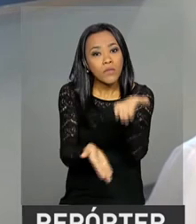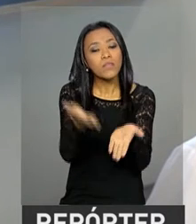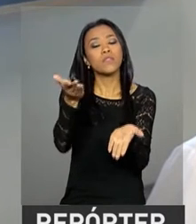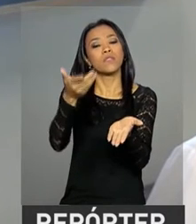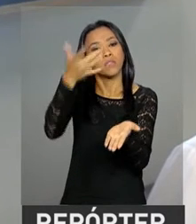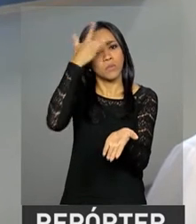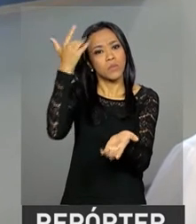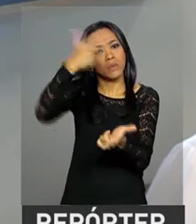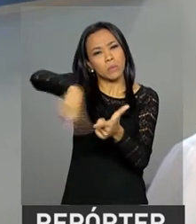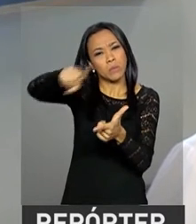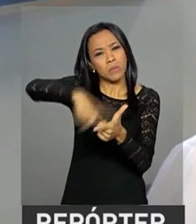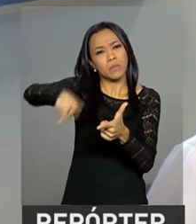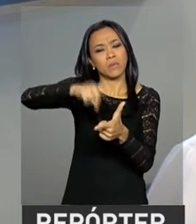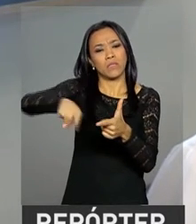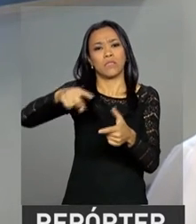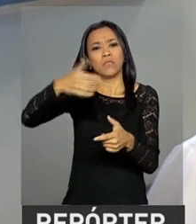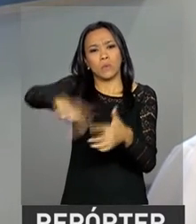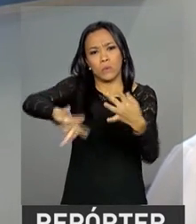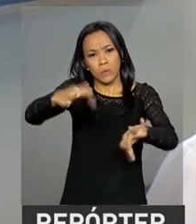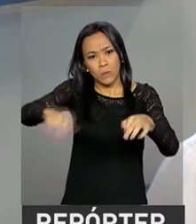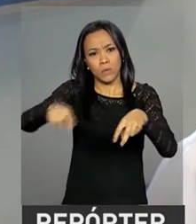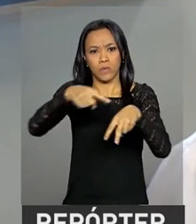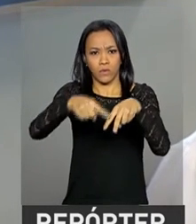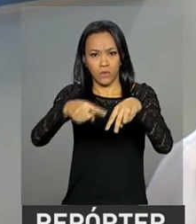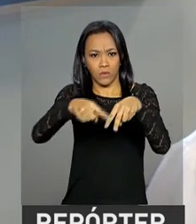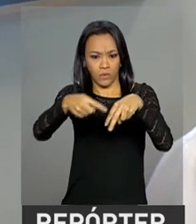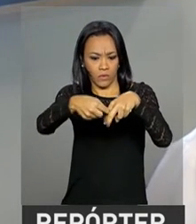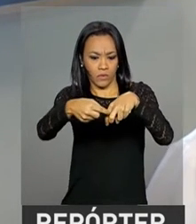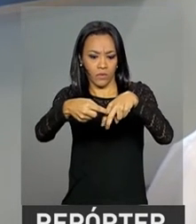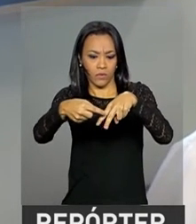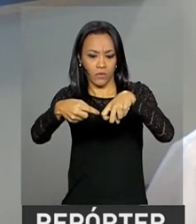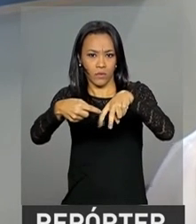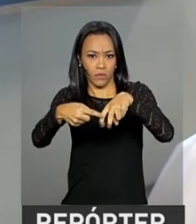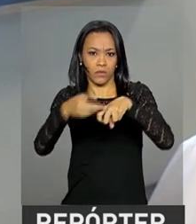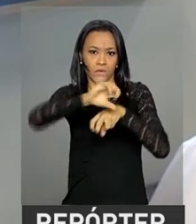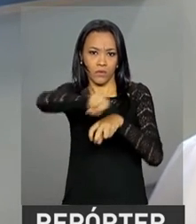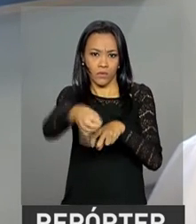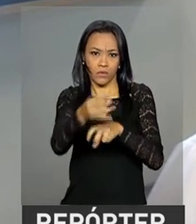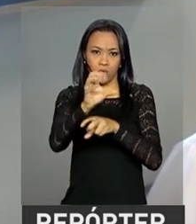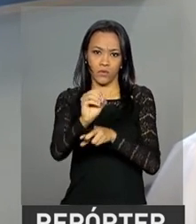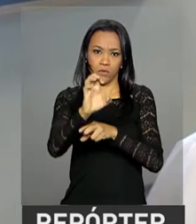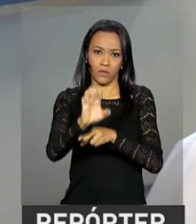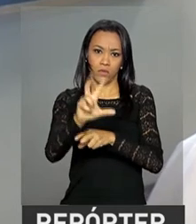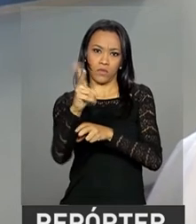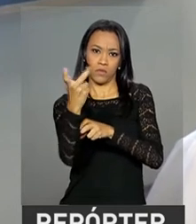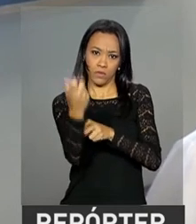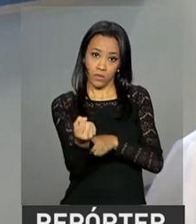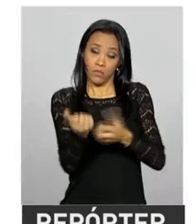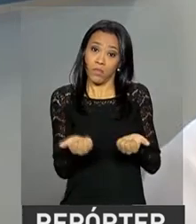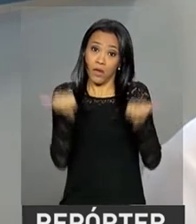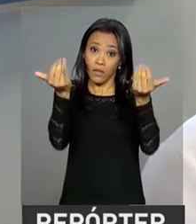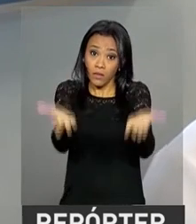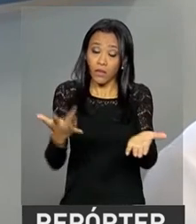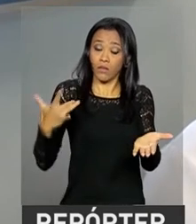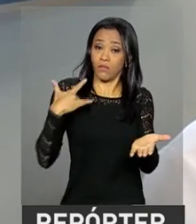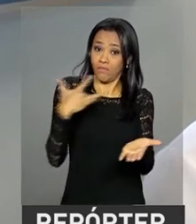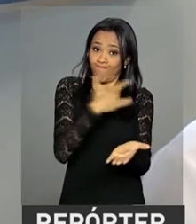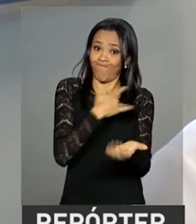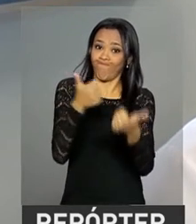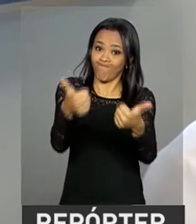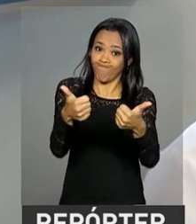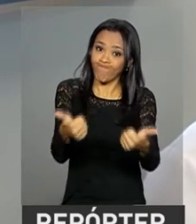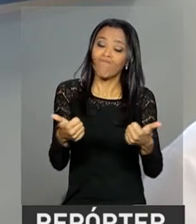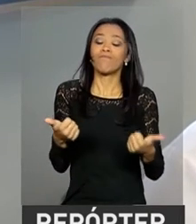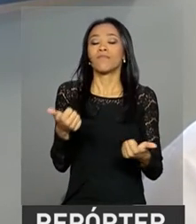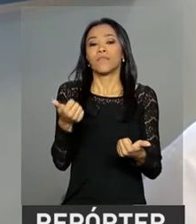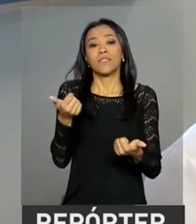joelho ambulatório da um pouco mais até são e qualidade de vida para os pacientes e tratar quem não tem ainda